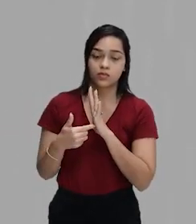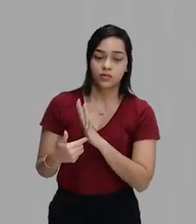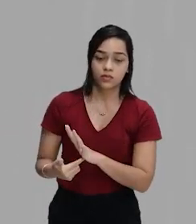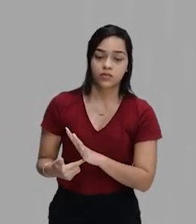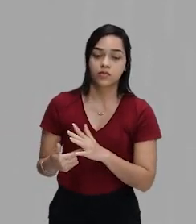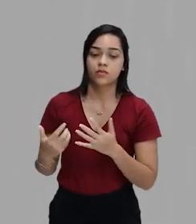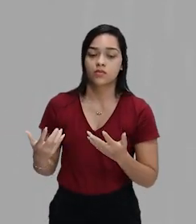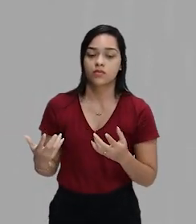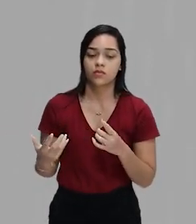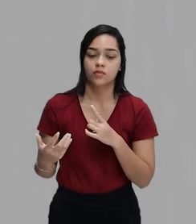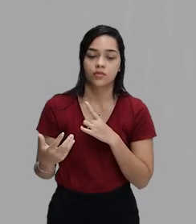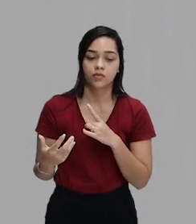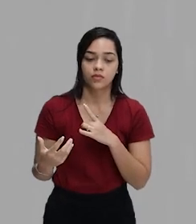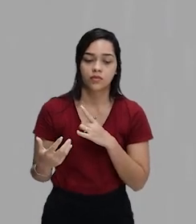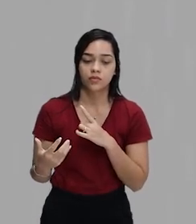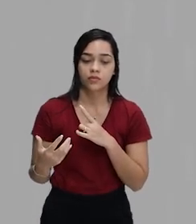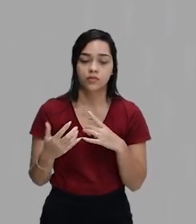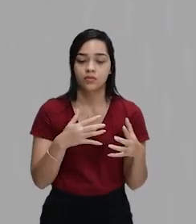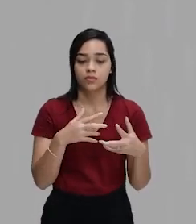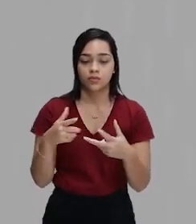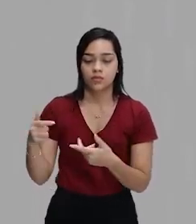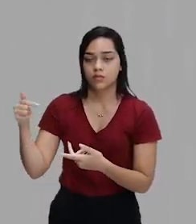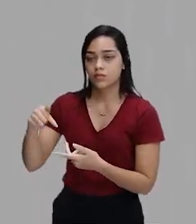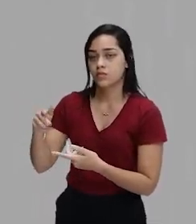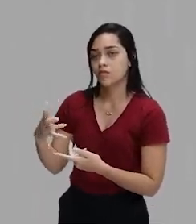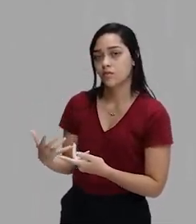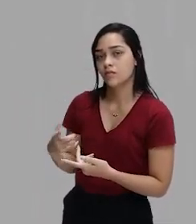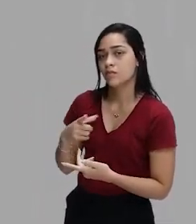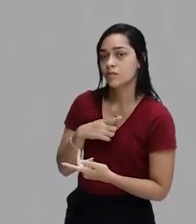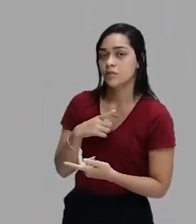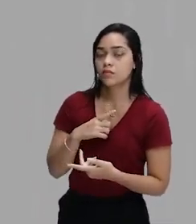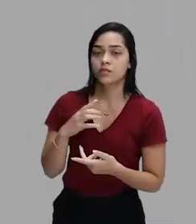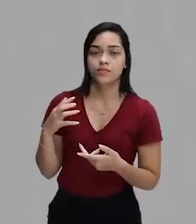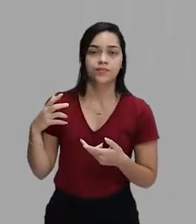sinalizar que esse mundo é